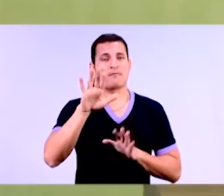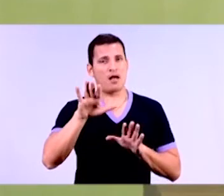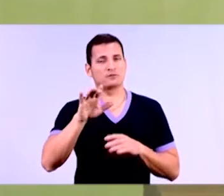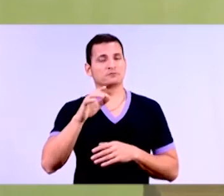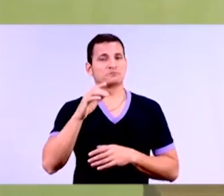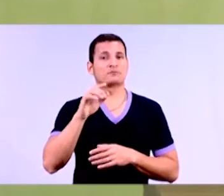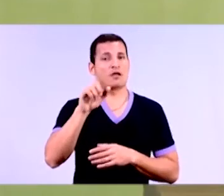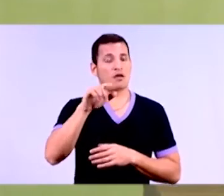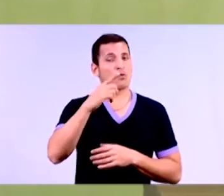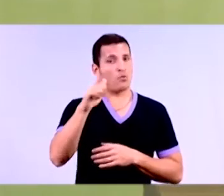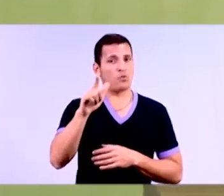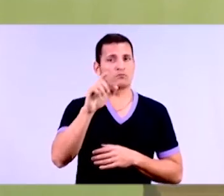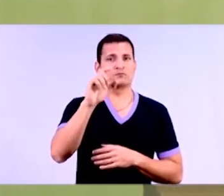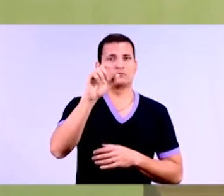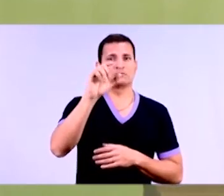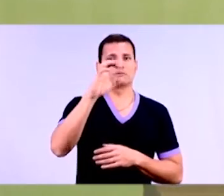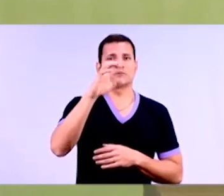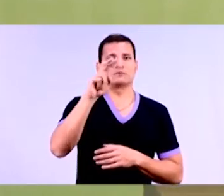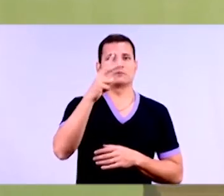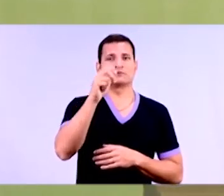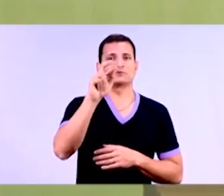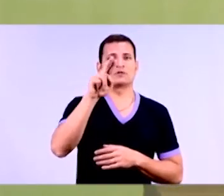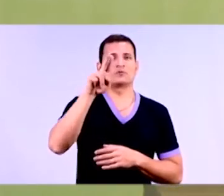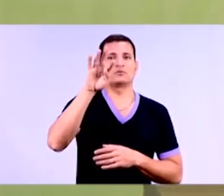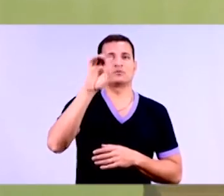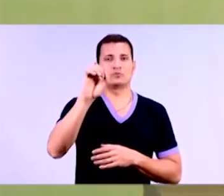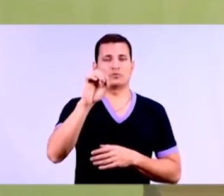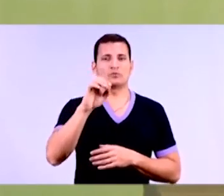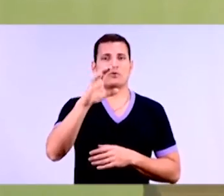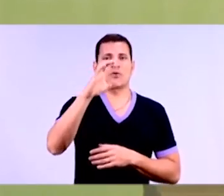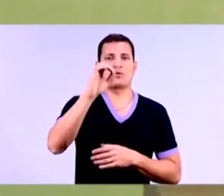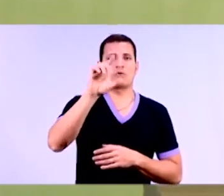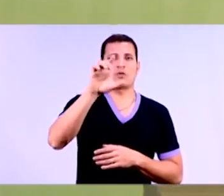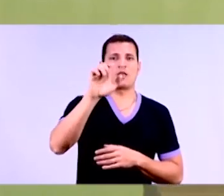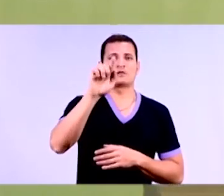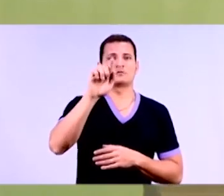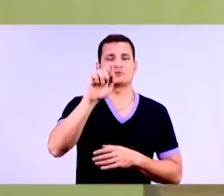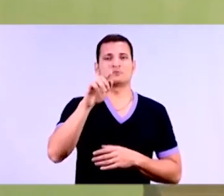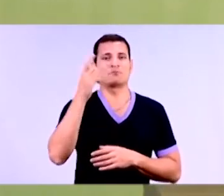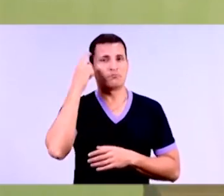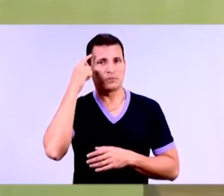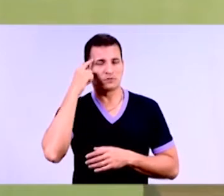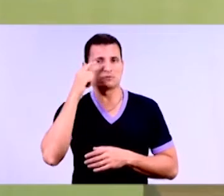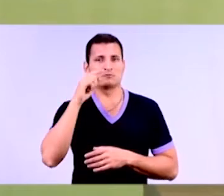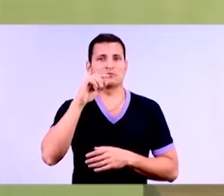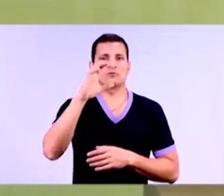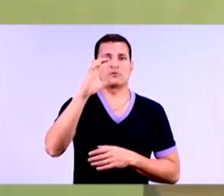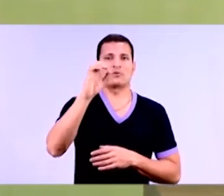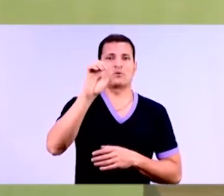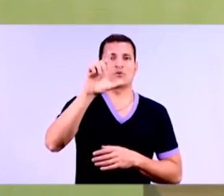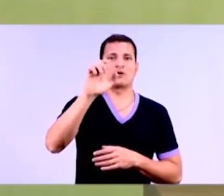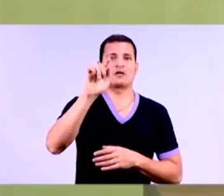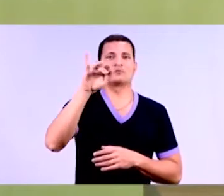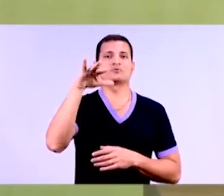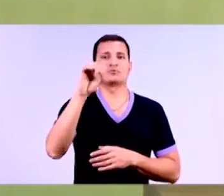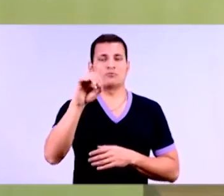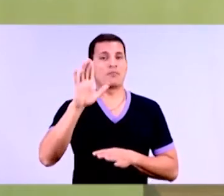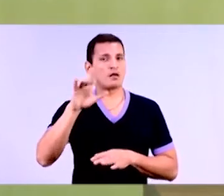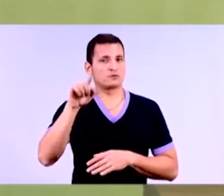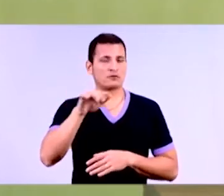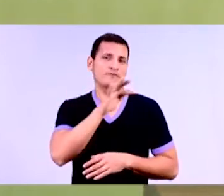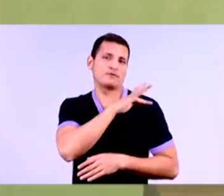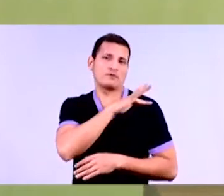charuto. College, a gente pode achar que é colégio, mas é faculdade. E por aí vai.